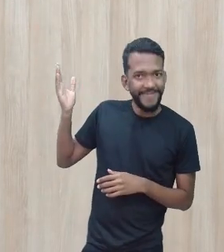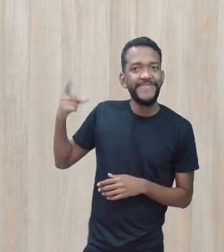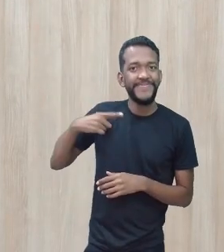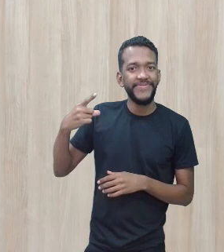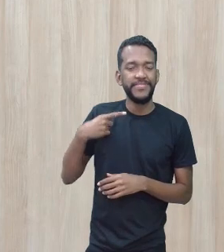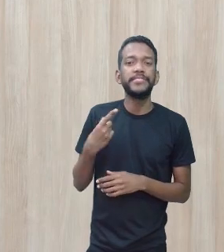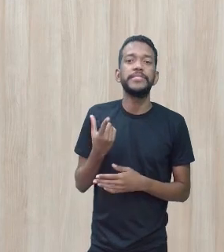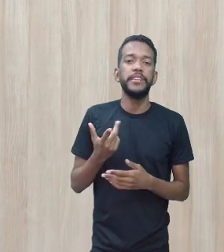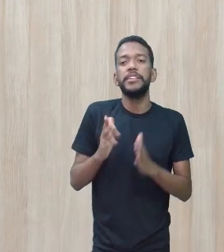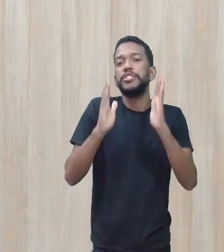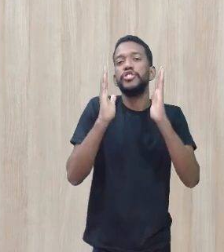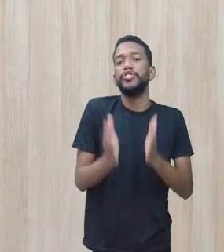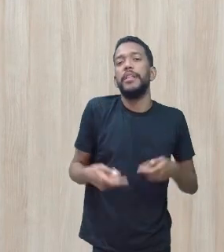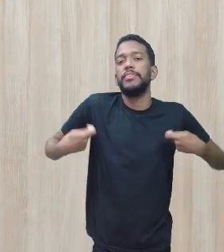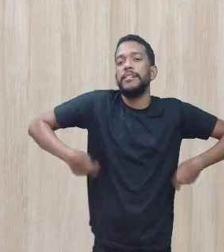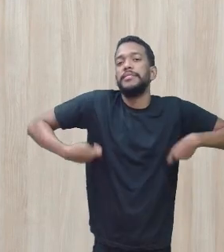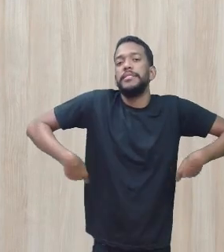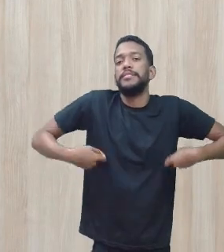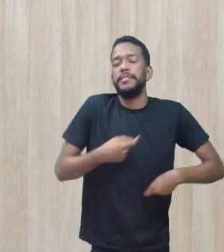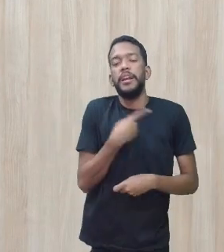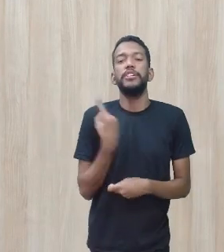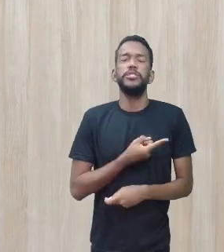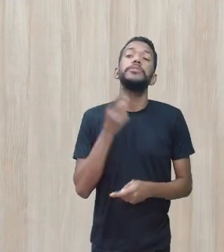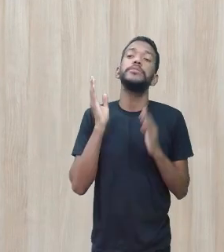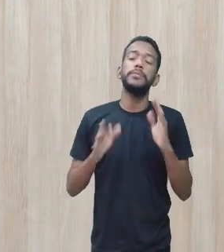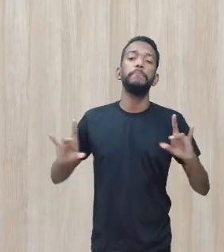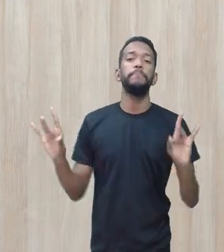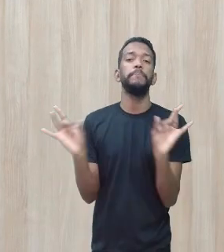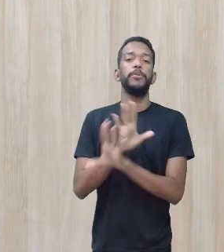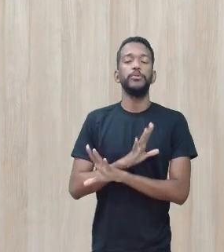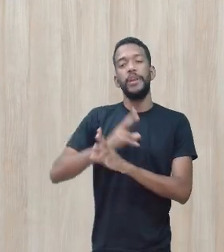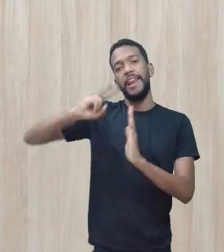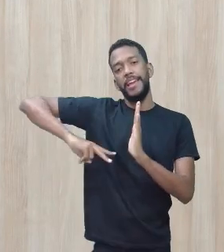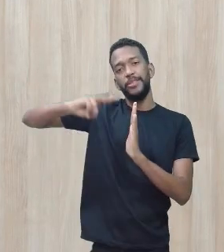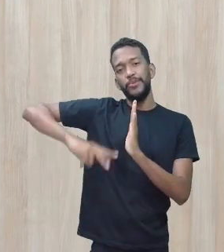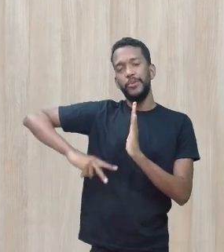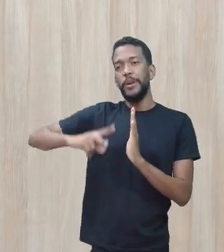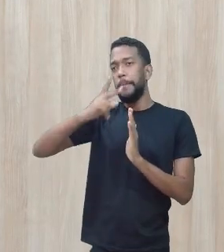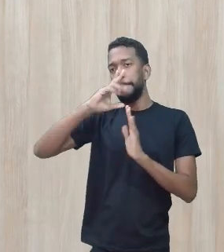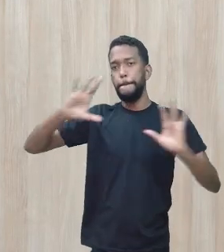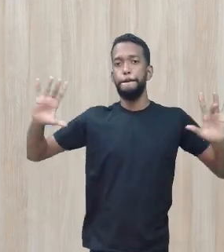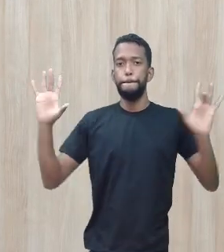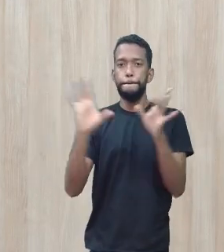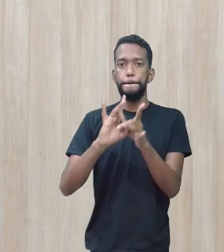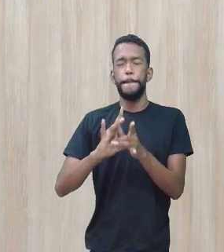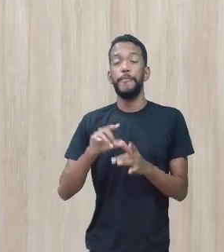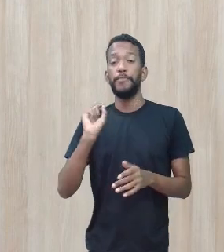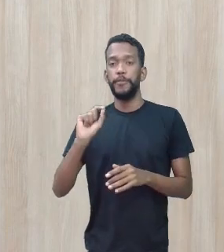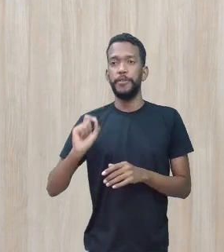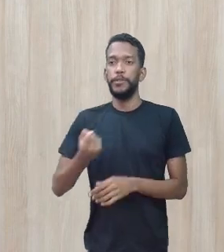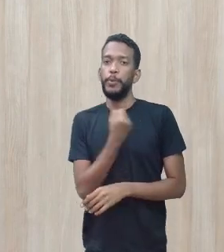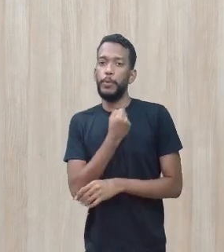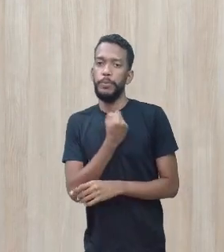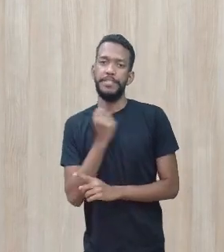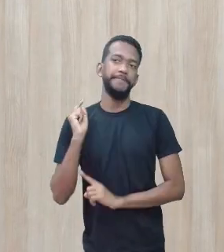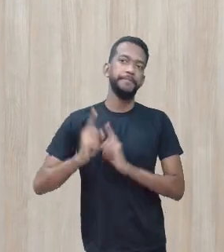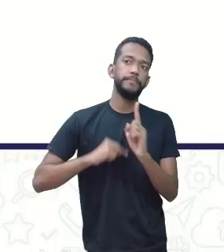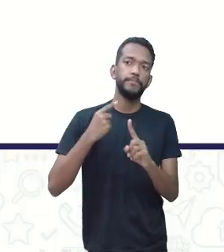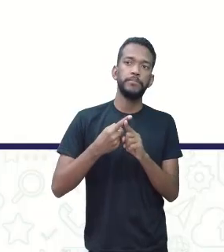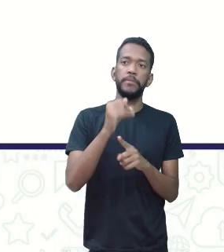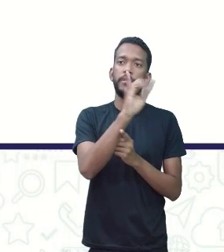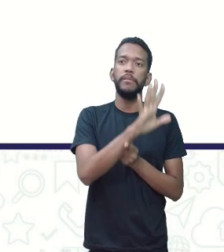com que a gente faça essa leitura. A gente vai juntar 2 informações. A informação numérica com a